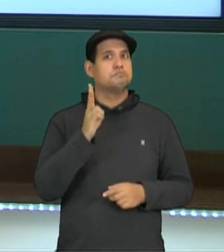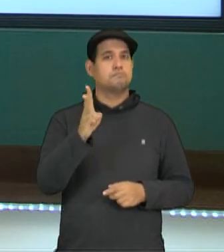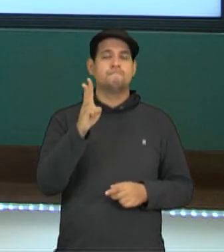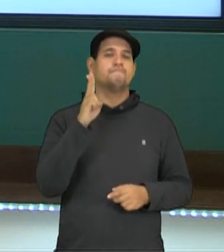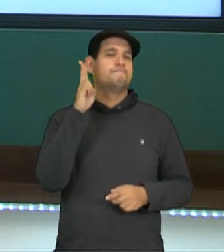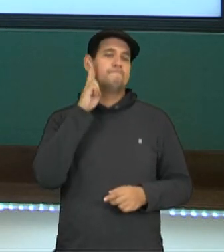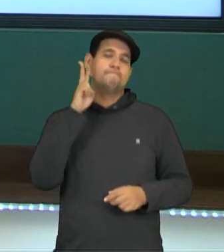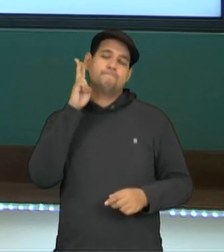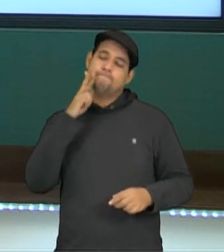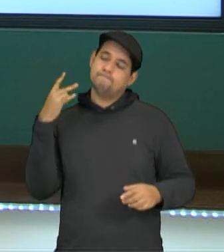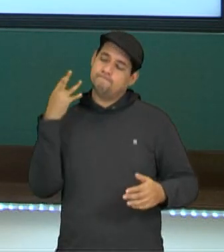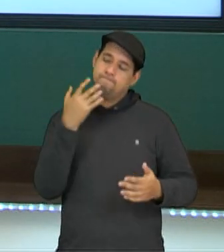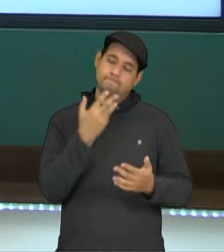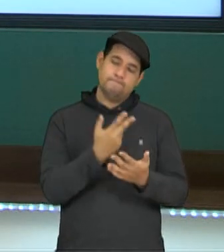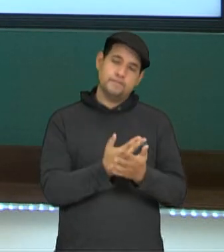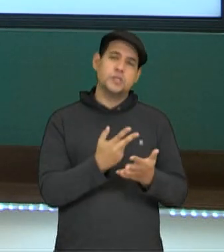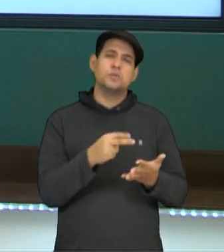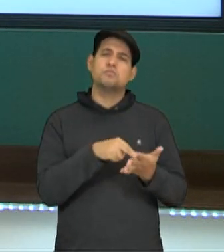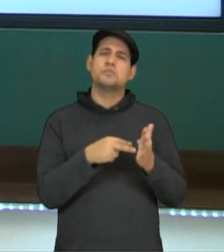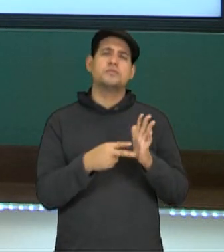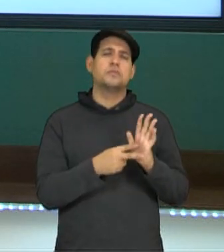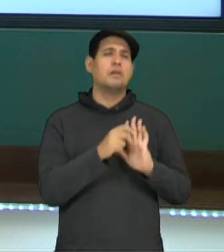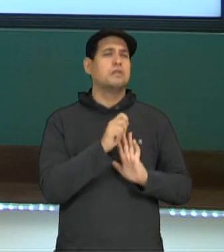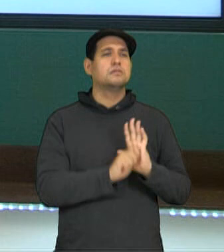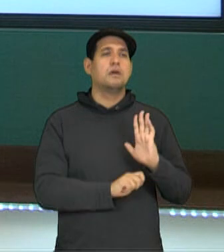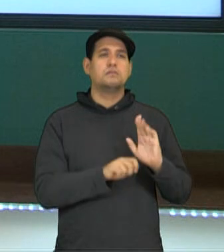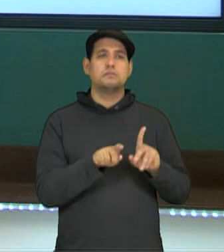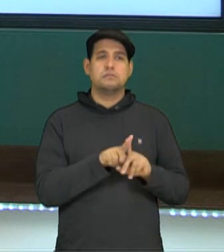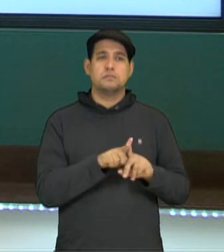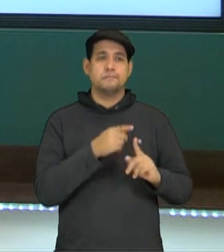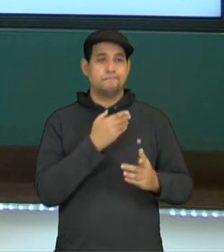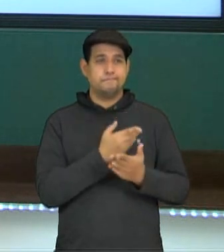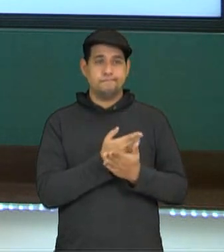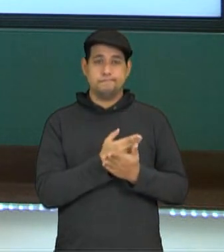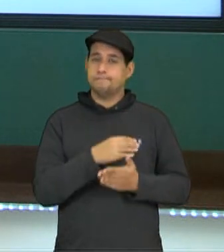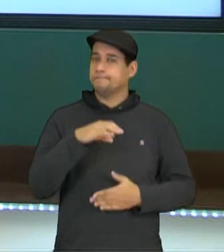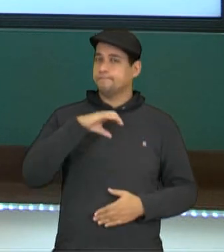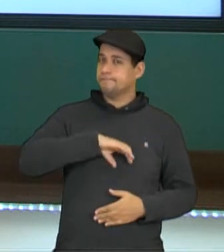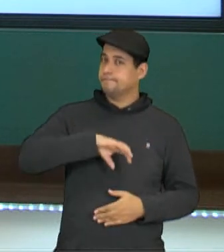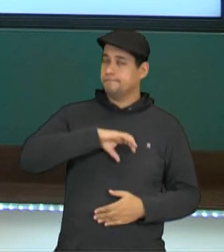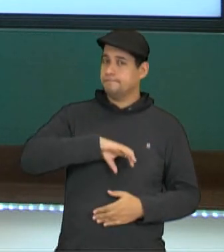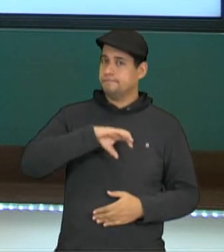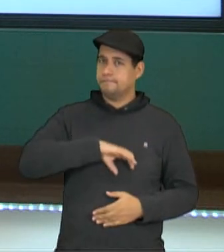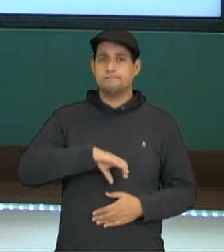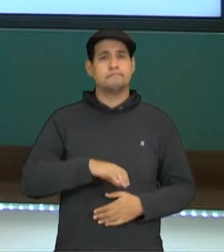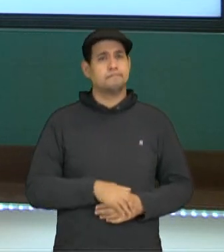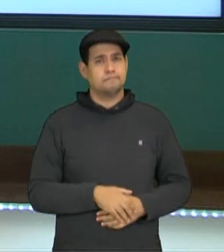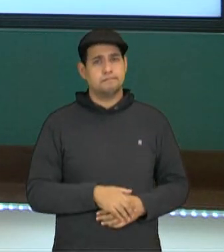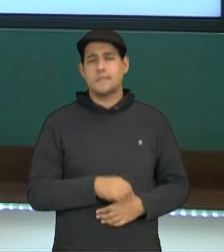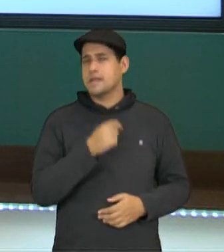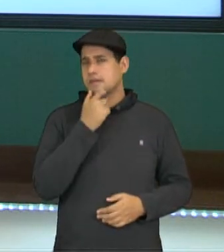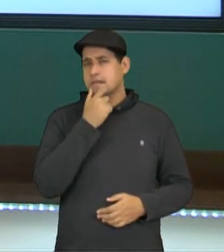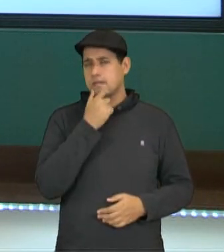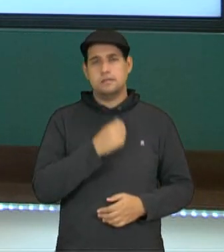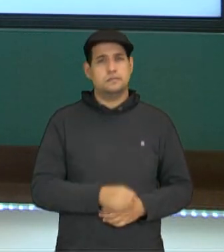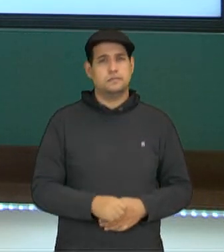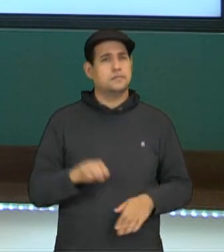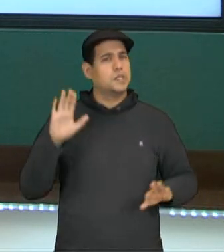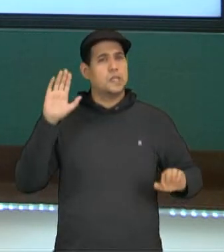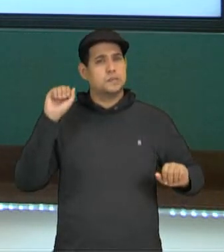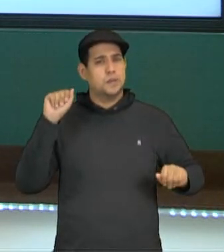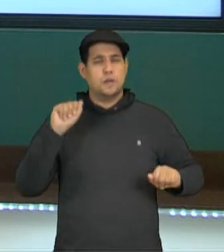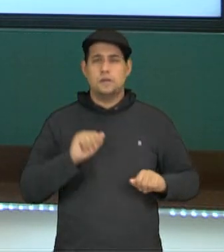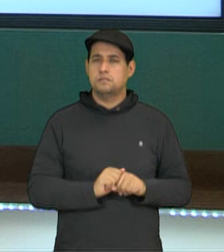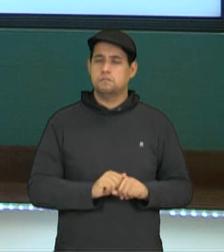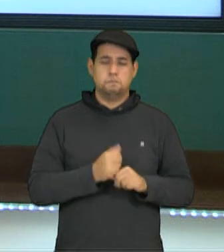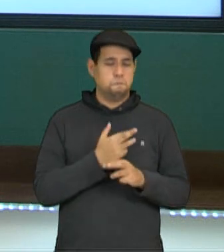retomar um pouco sobre a tipologia textual, seja nas aulas de língua portuguesa, língua inglesa, espanhol, o que quer que